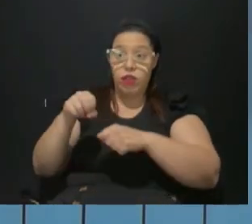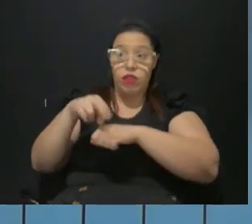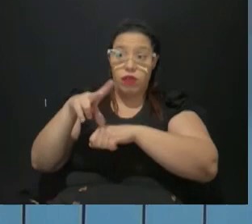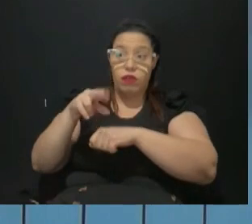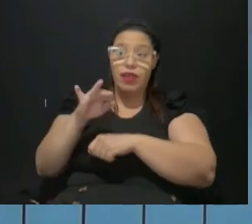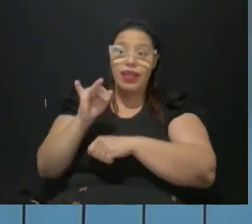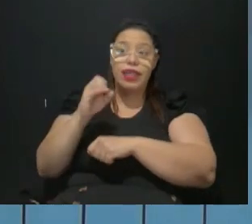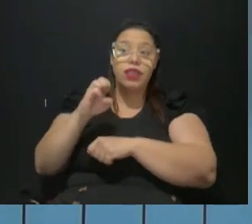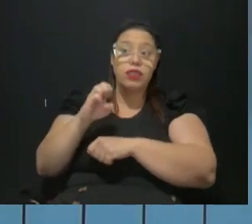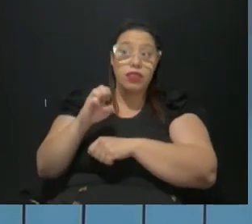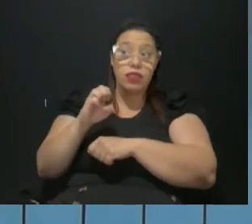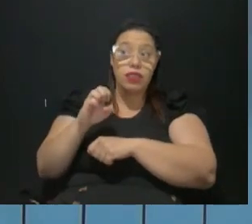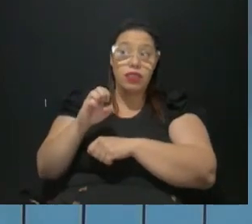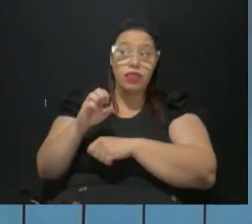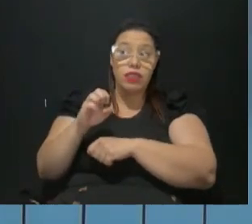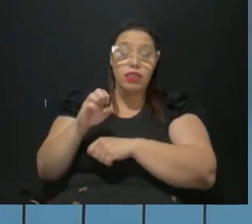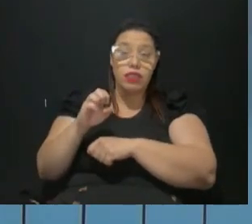isso?